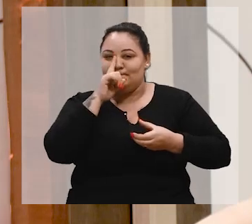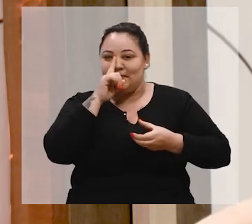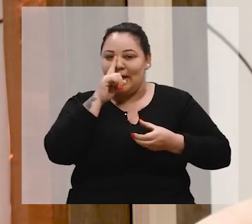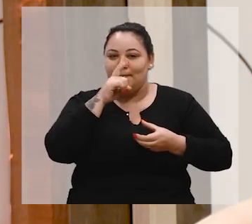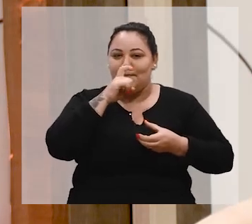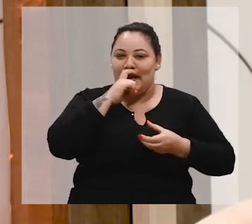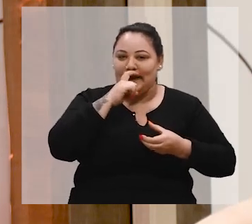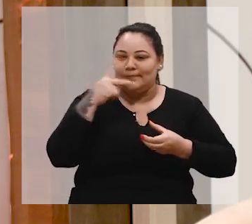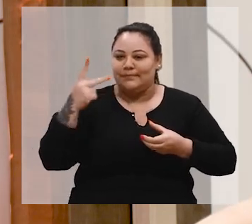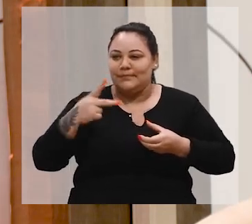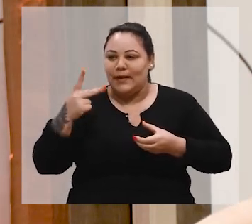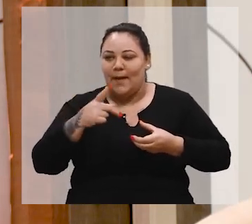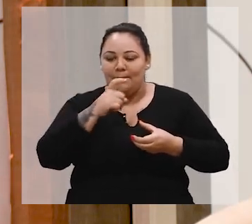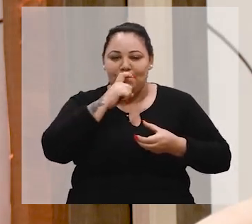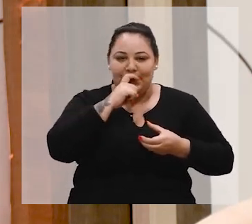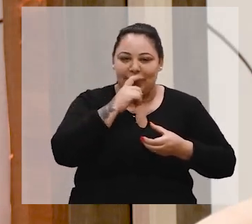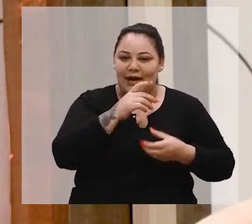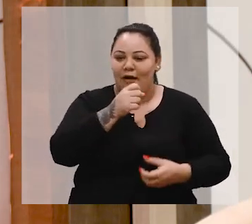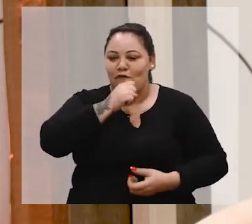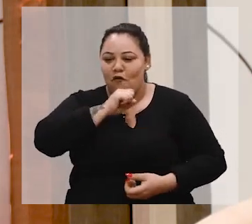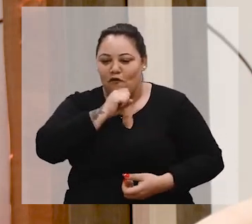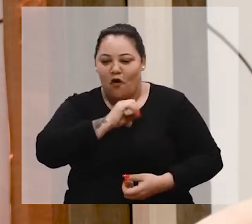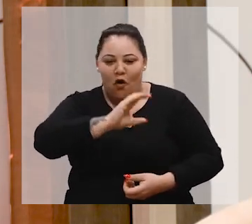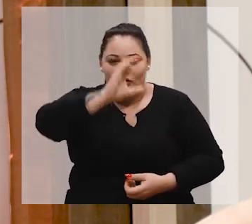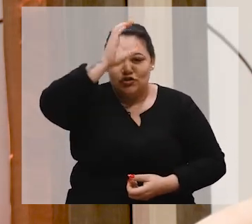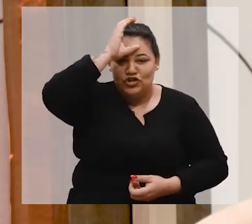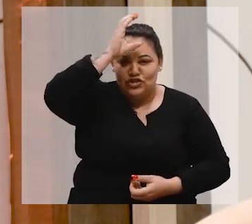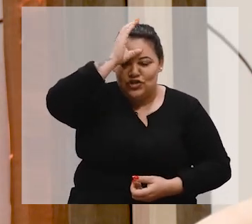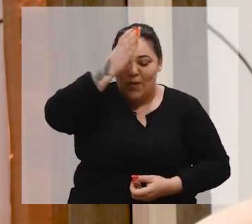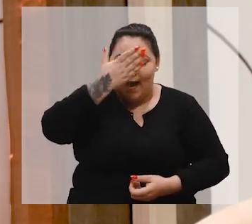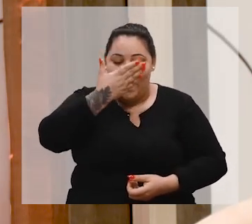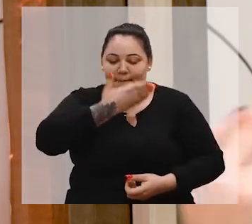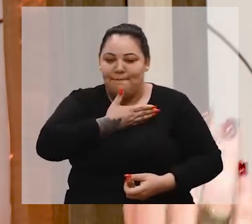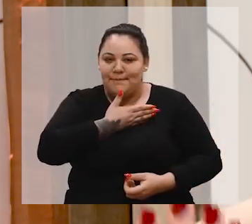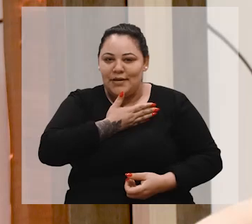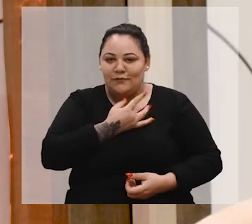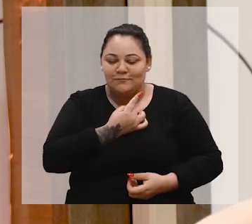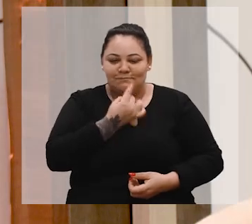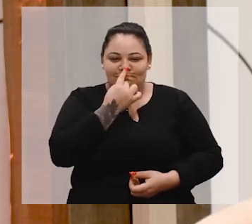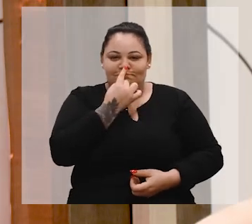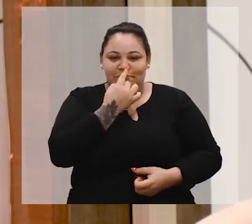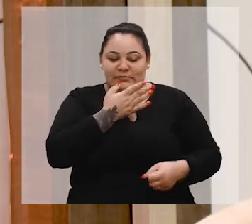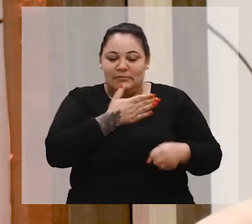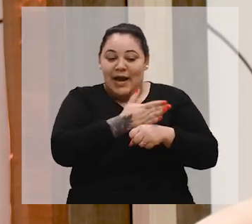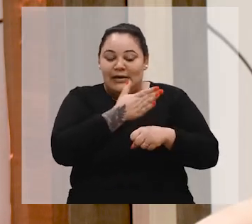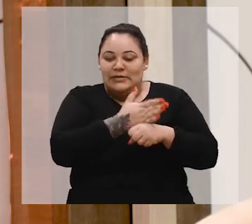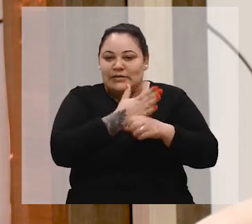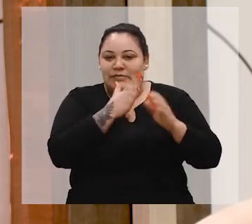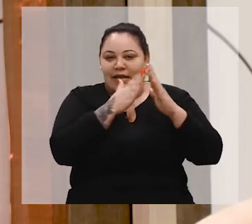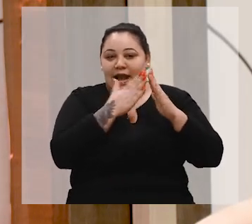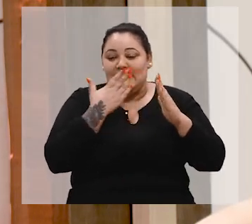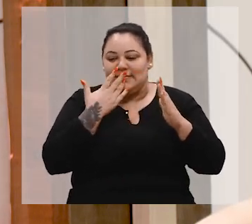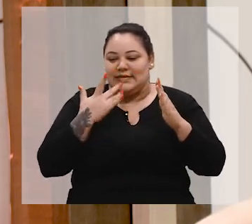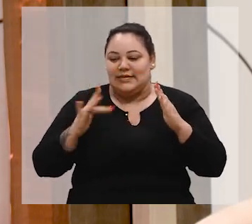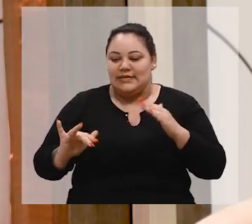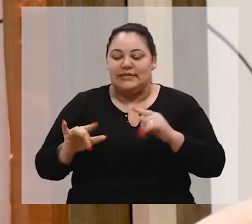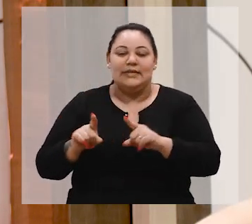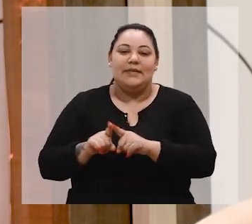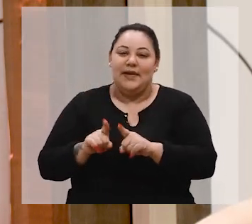pais, padrastos, avós, tios, amigos muito próximos que frequentam a casa da criança, que